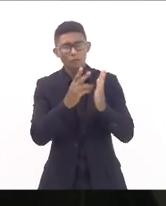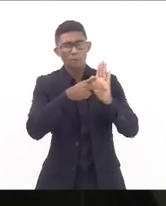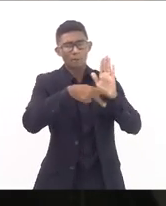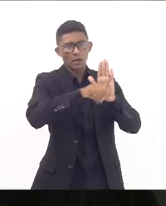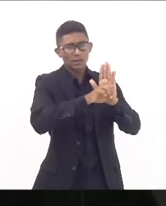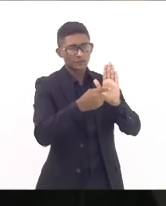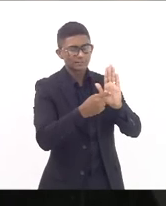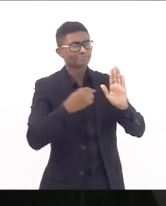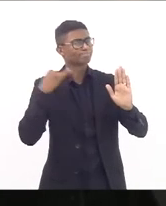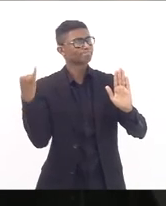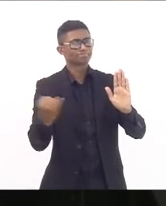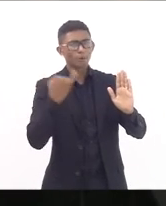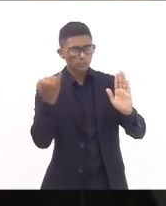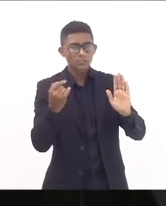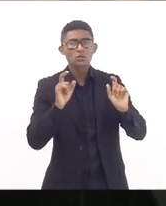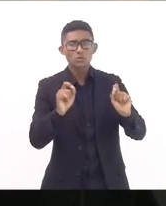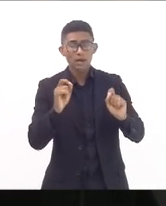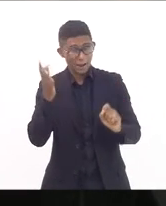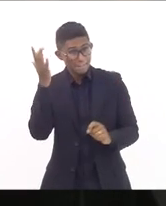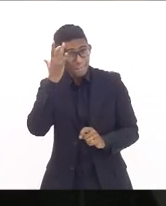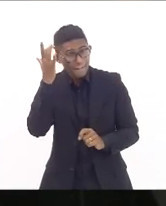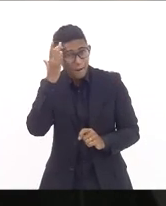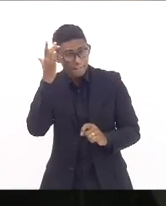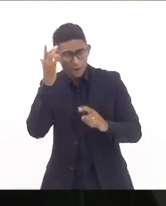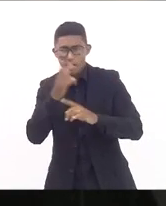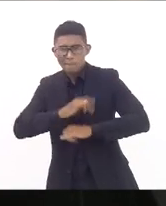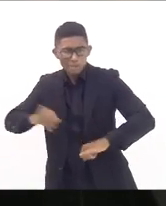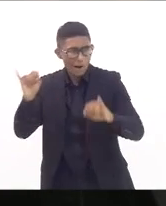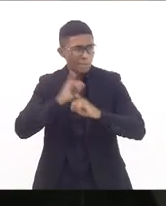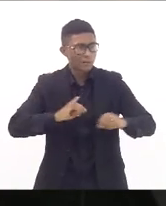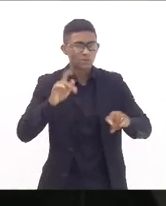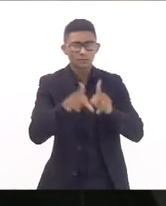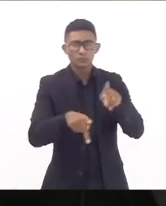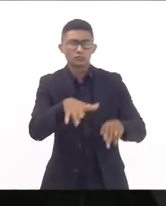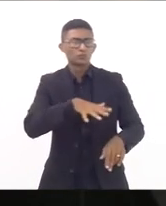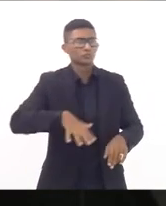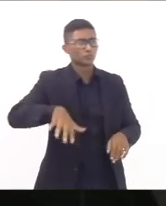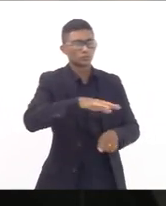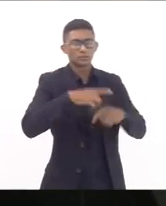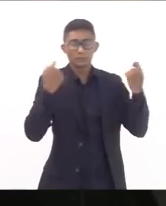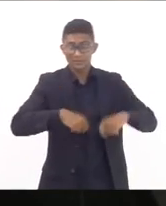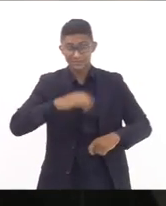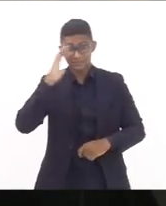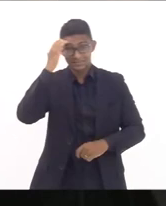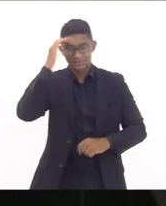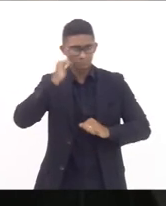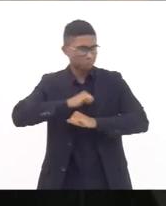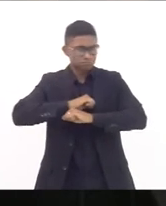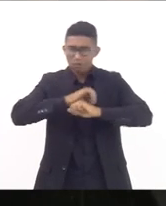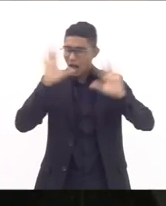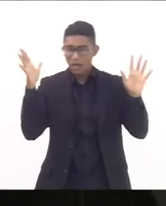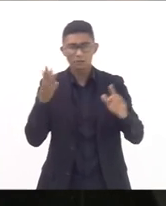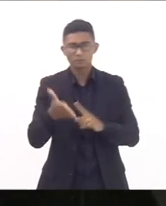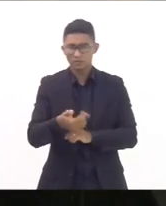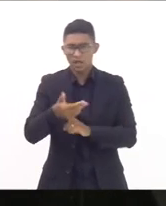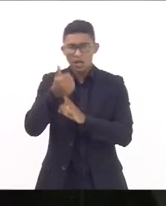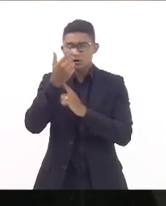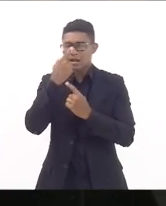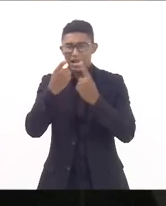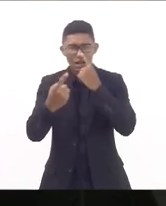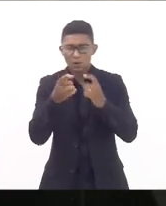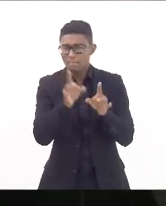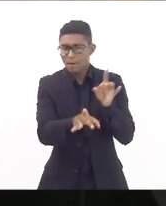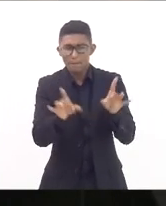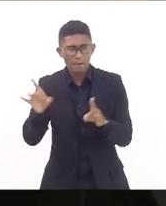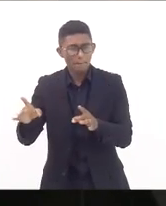importância da prevenção, da conscientização, para que as pessoas venham entender como descartar o lixo eletrônico